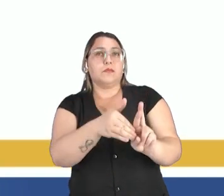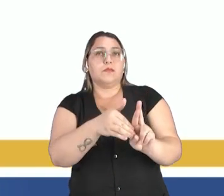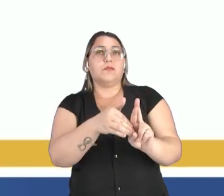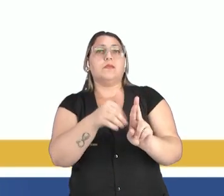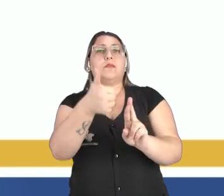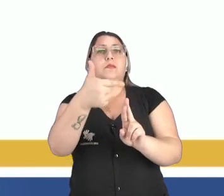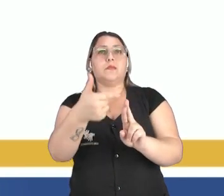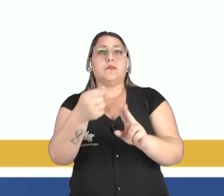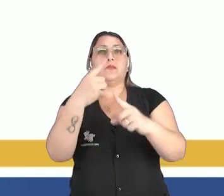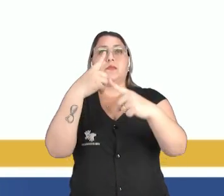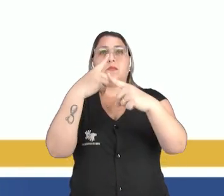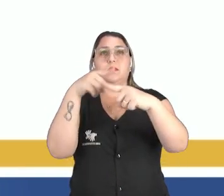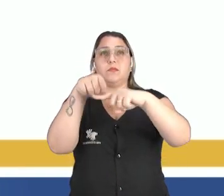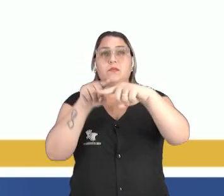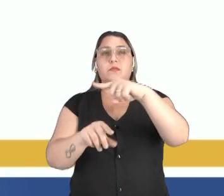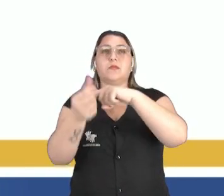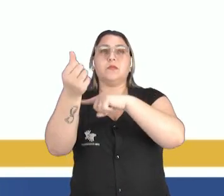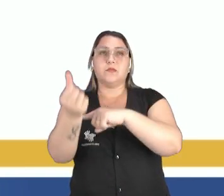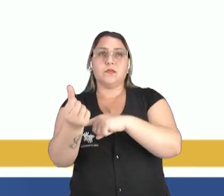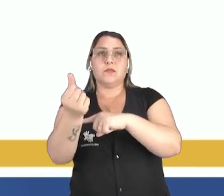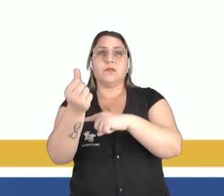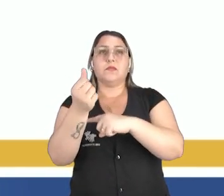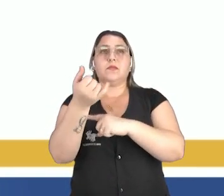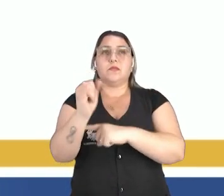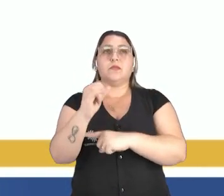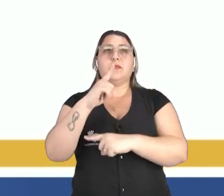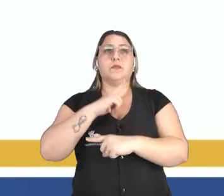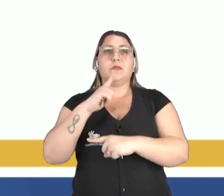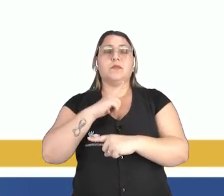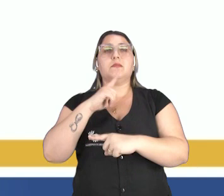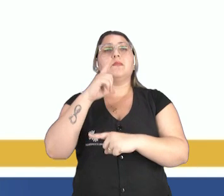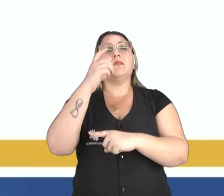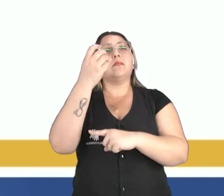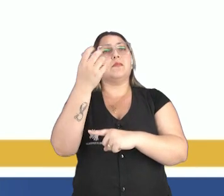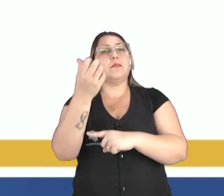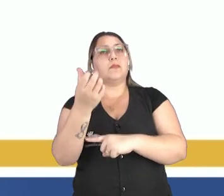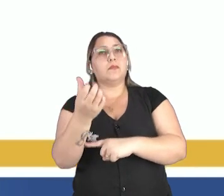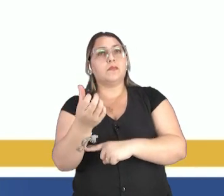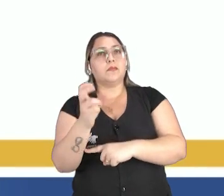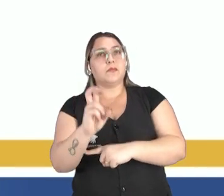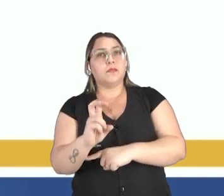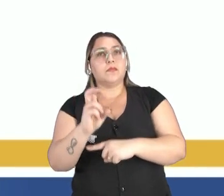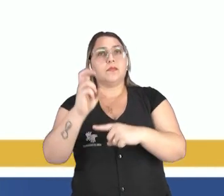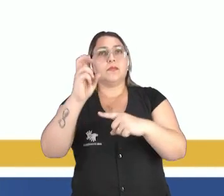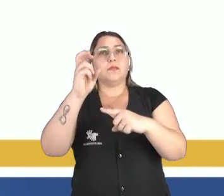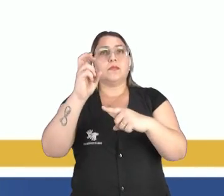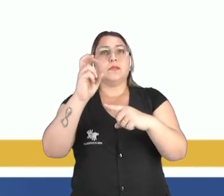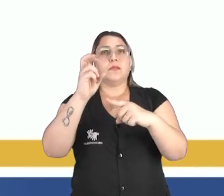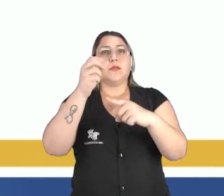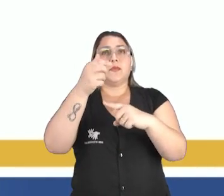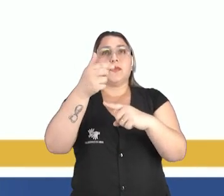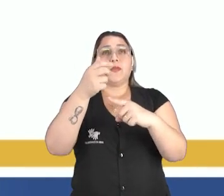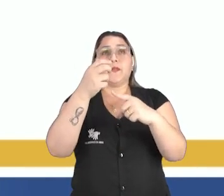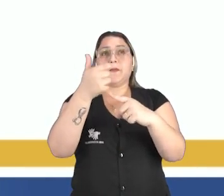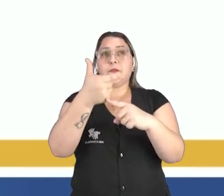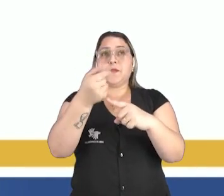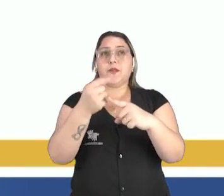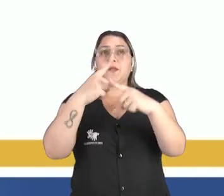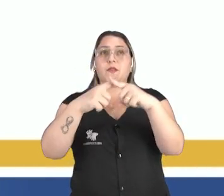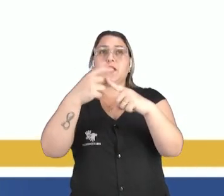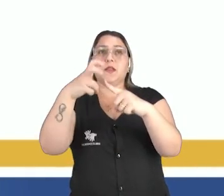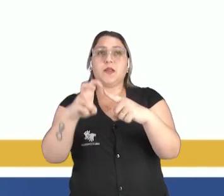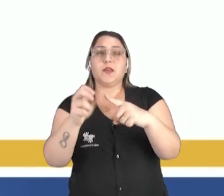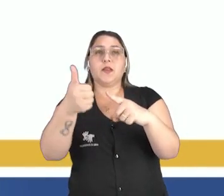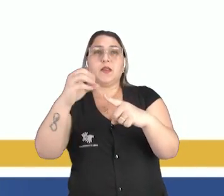de 120 para 6. Tá? Se temos 5 partes de água, então eu vou ter 20 vezes 5, que é 100 centímetros